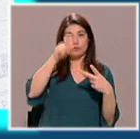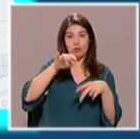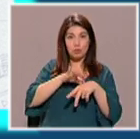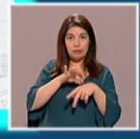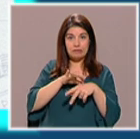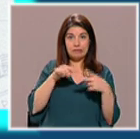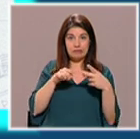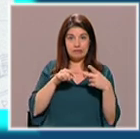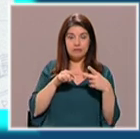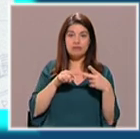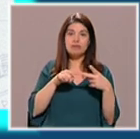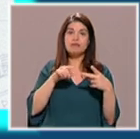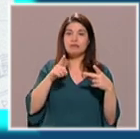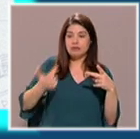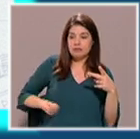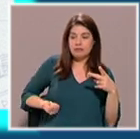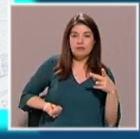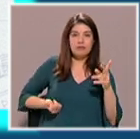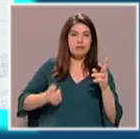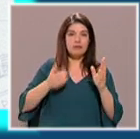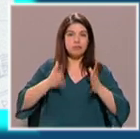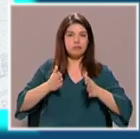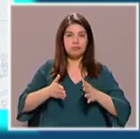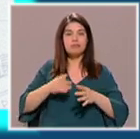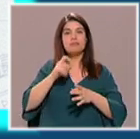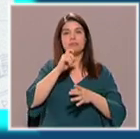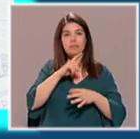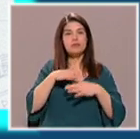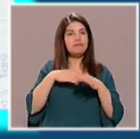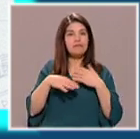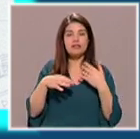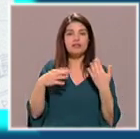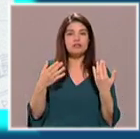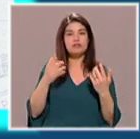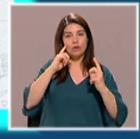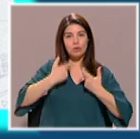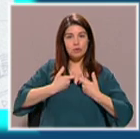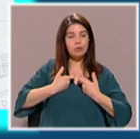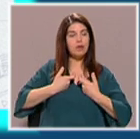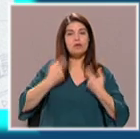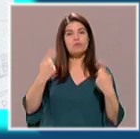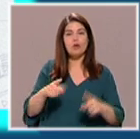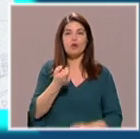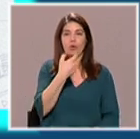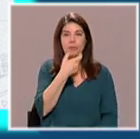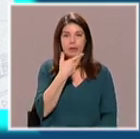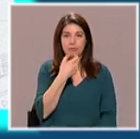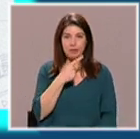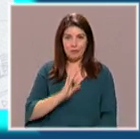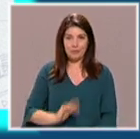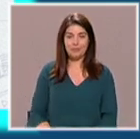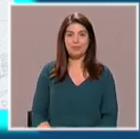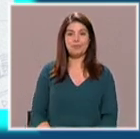sem administração de insulina e podem fazê-lo apenas através da administração oral.